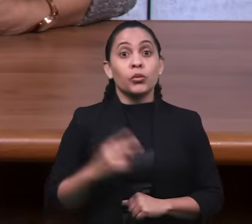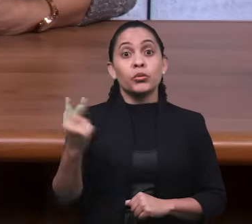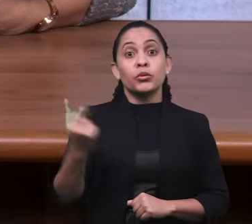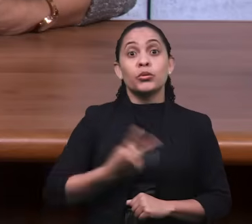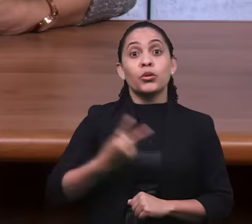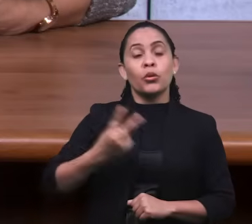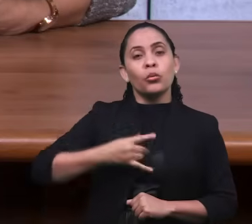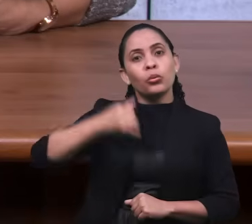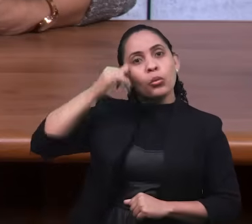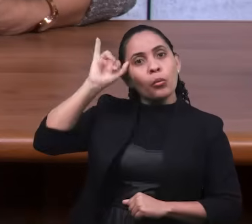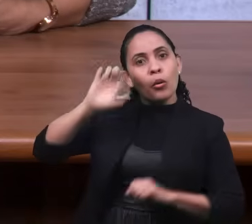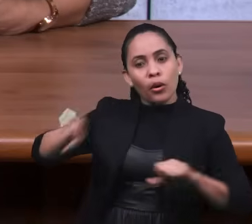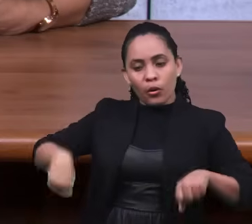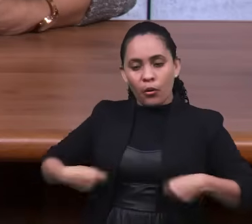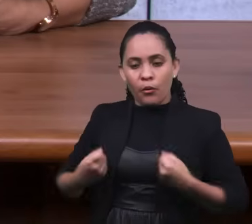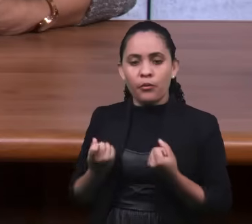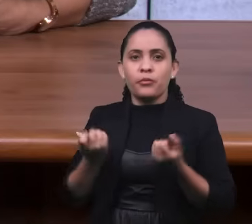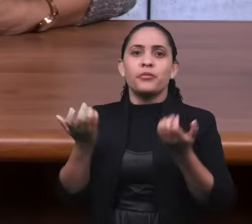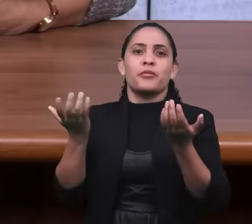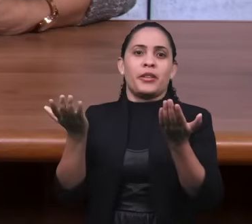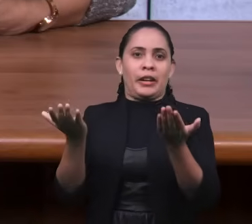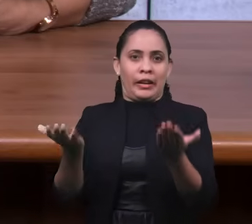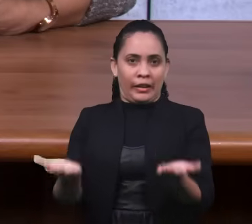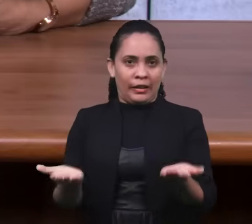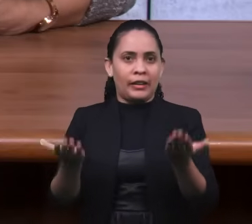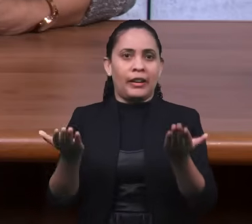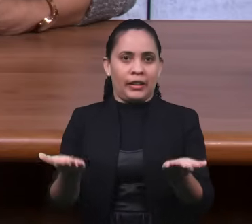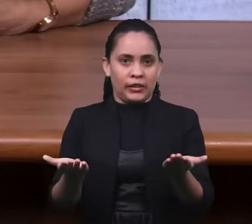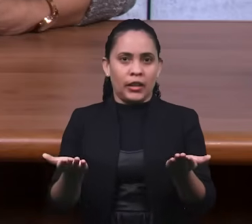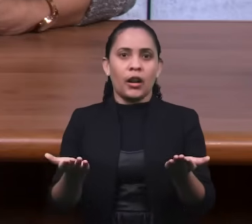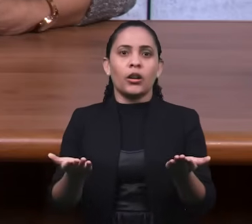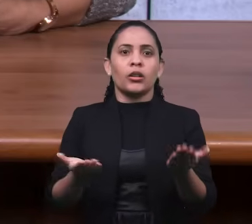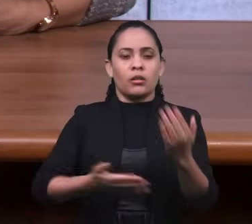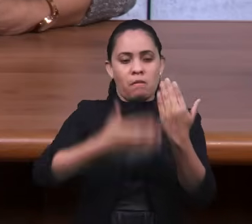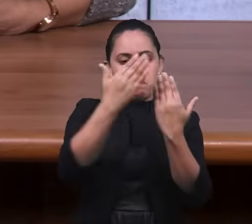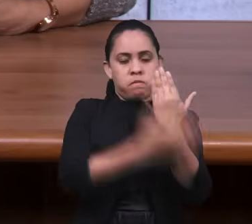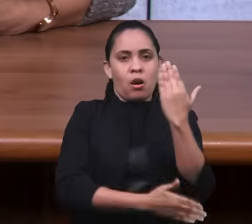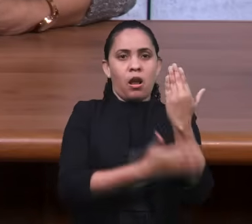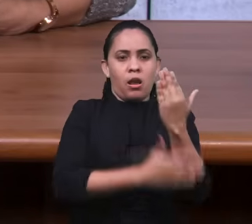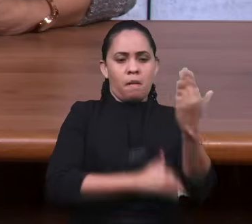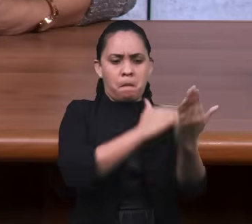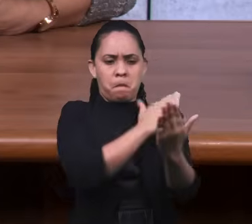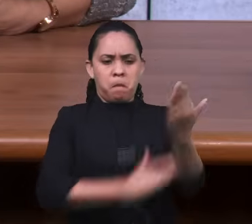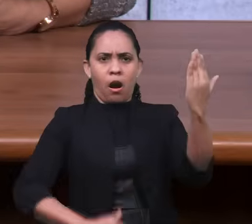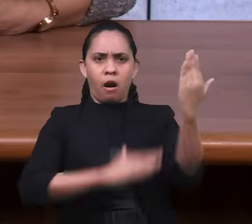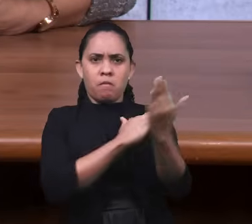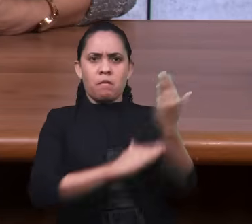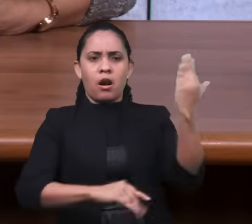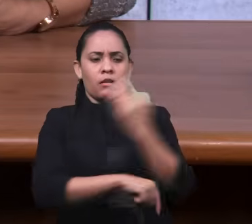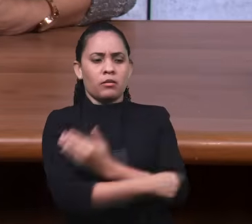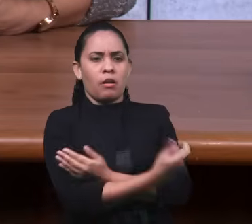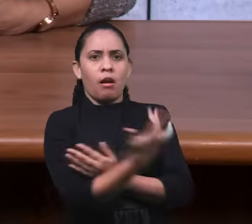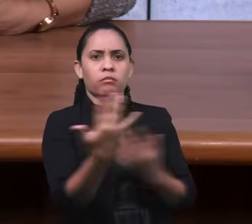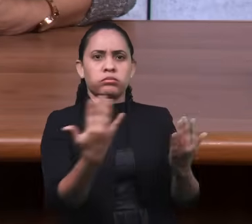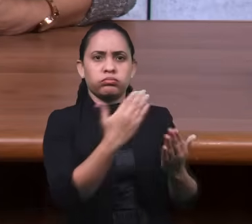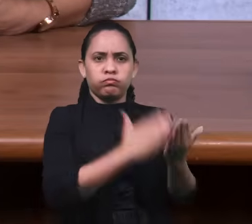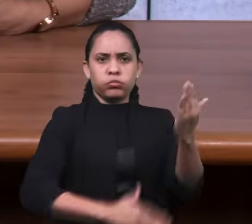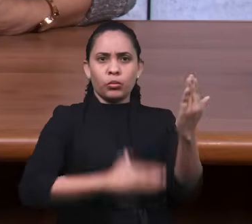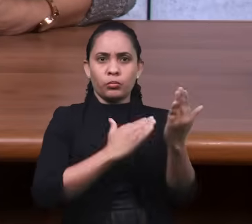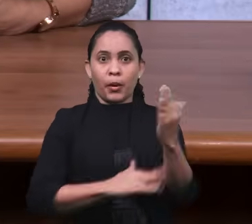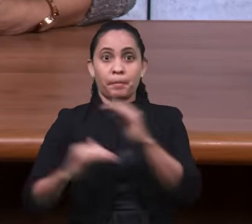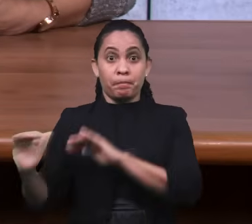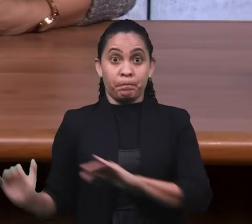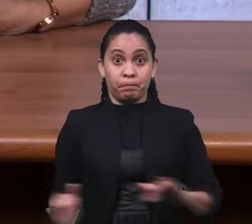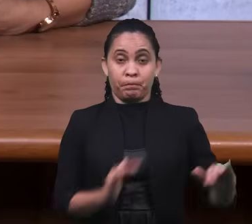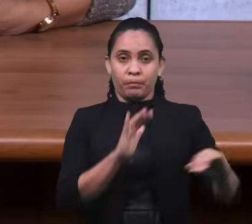boi e oferecerás em holocausto com a lenha que cortares do bosque. Então Gideão